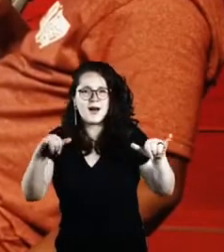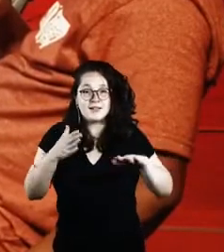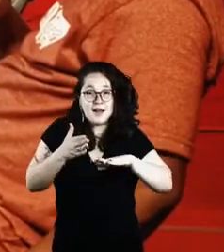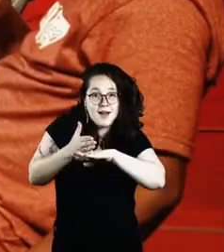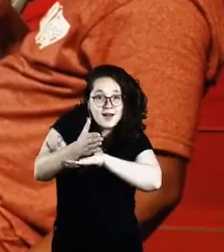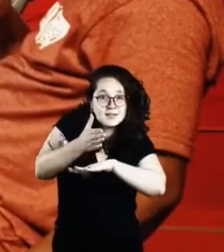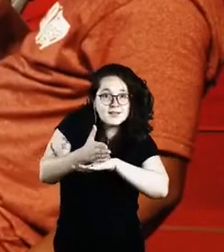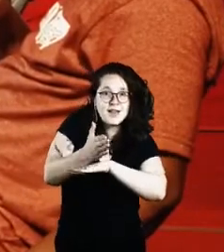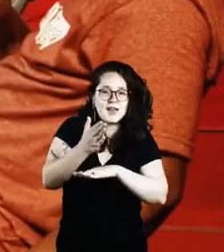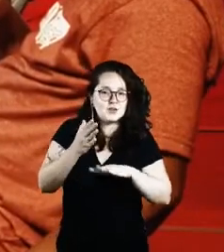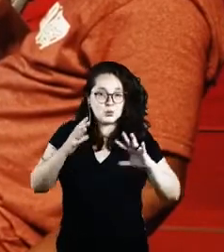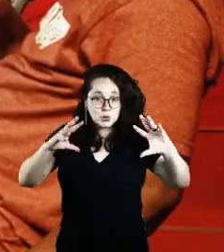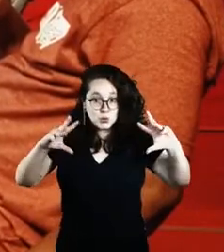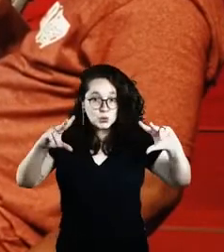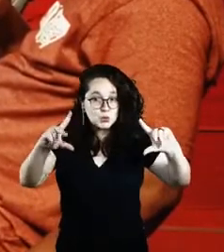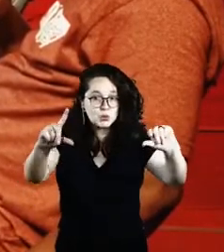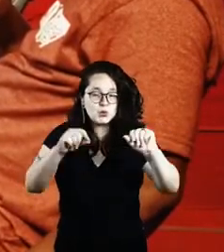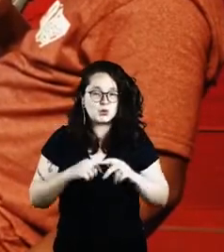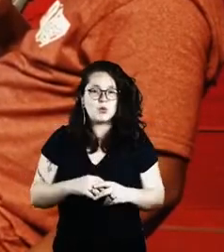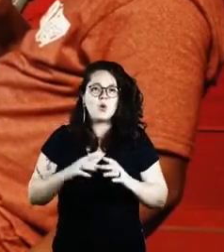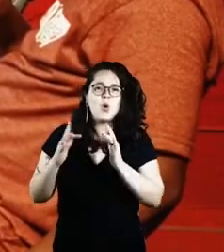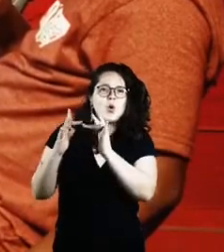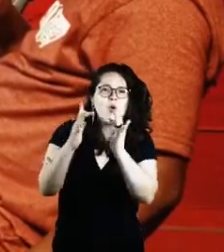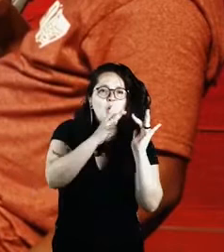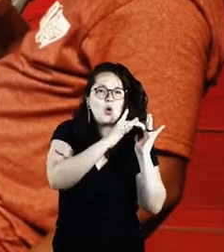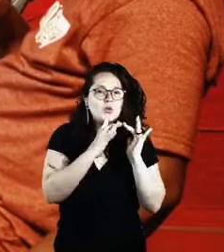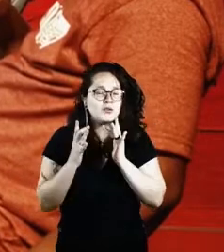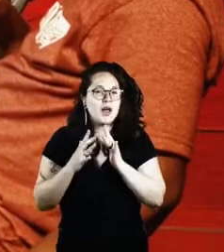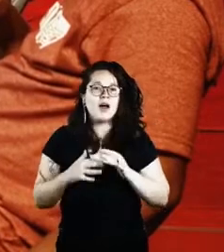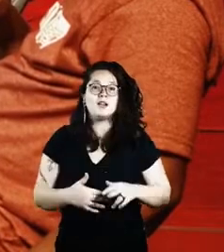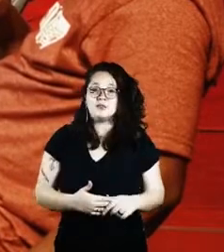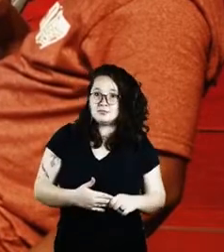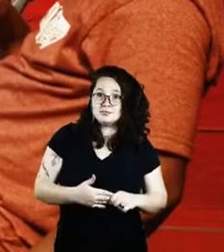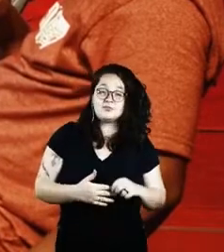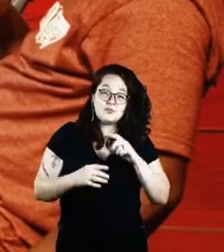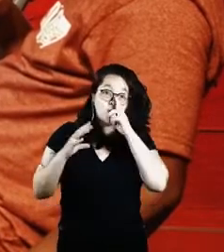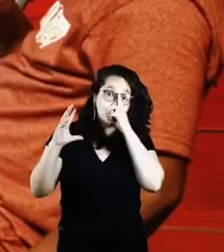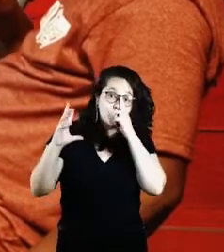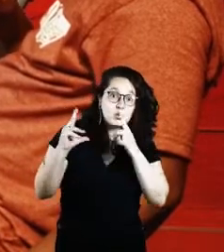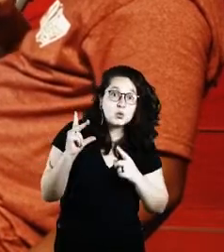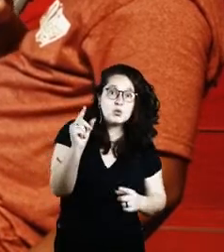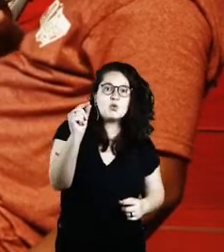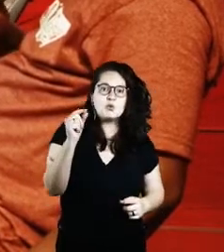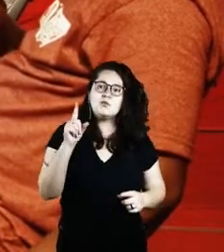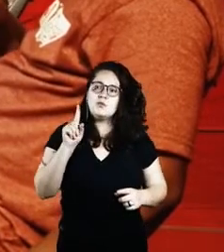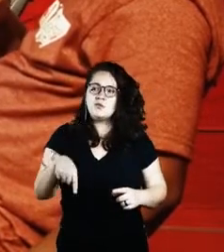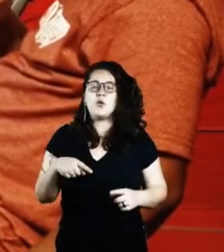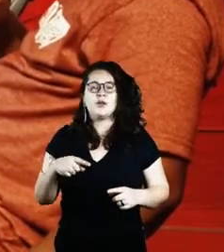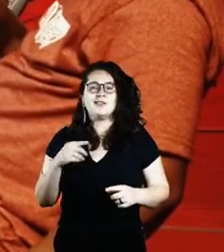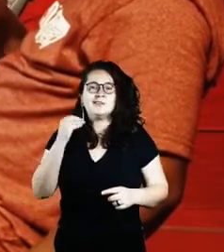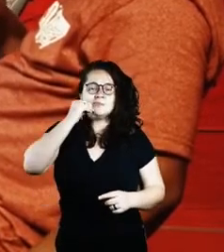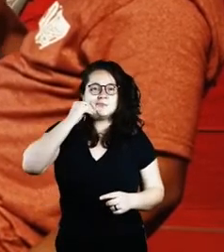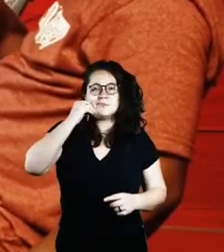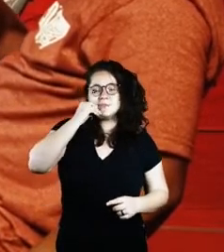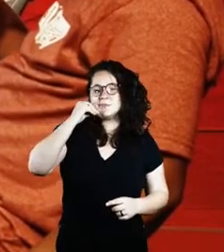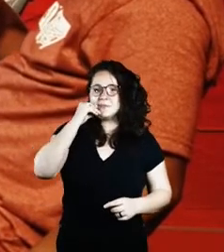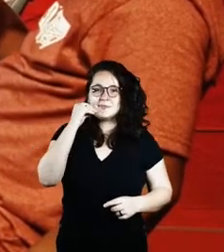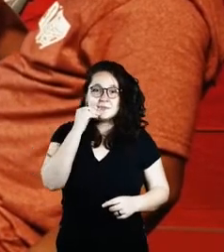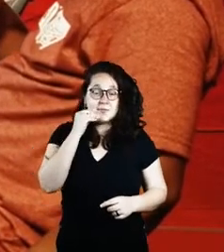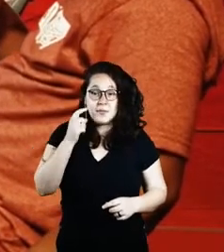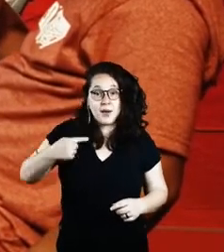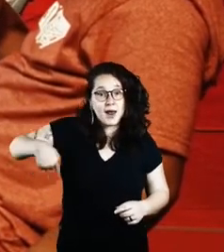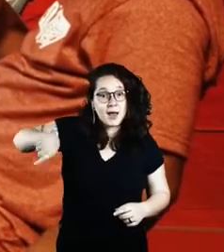ao palco, né, o contato com o microfone, que tudo isso foi servindo de laboratório para a